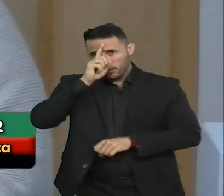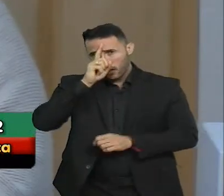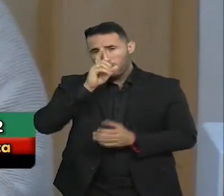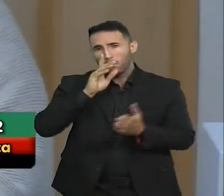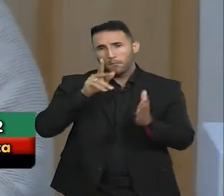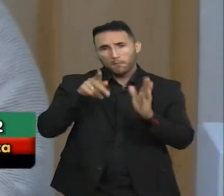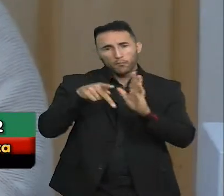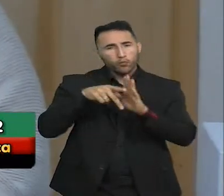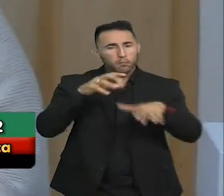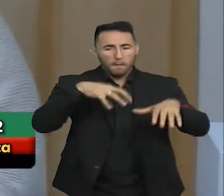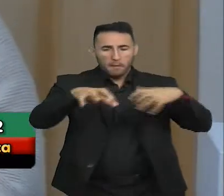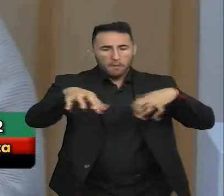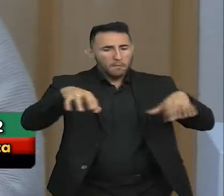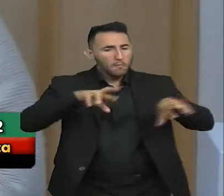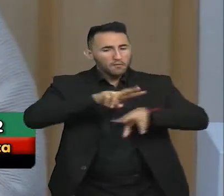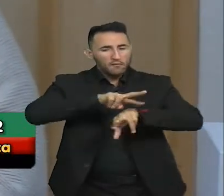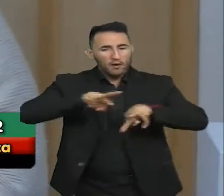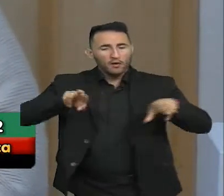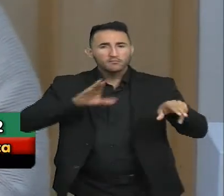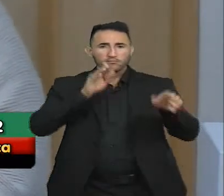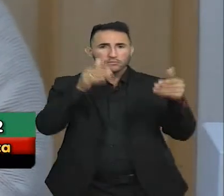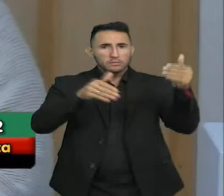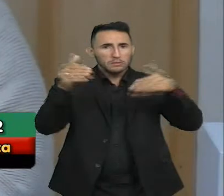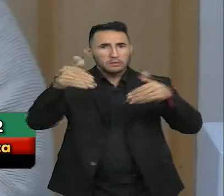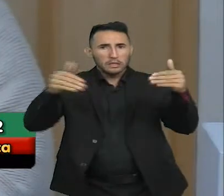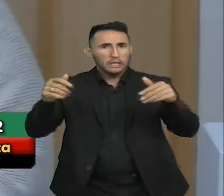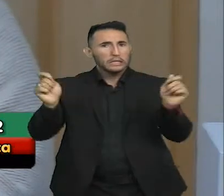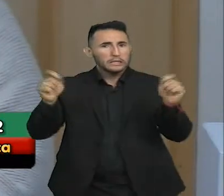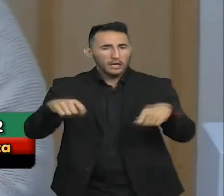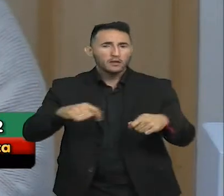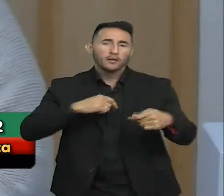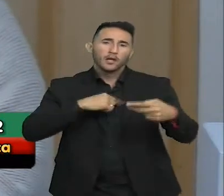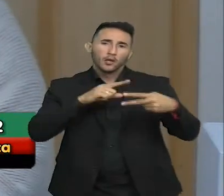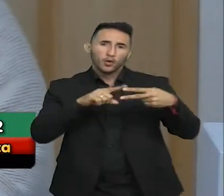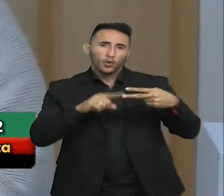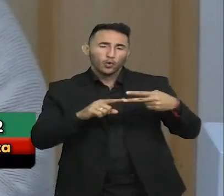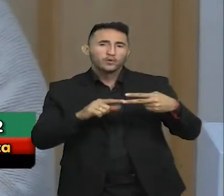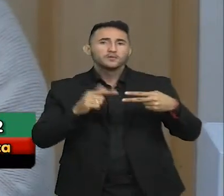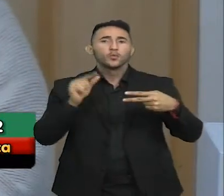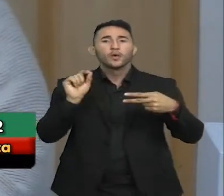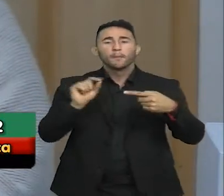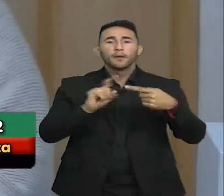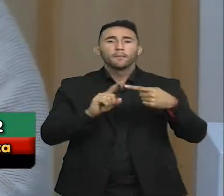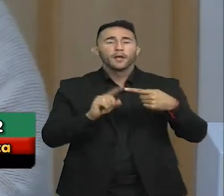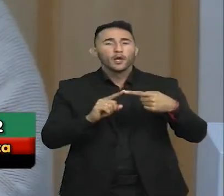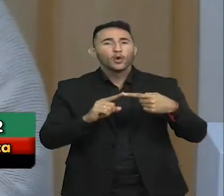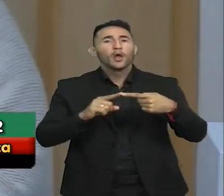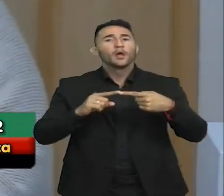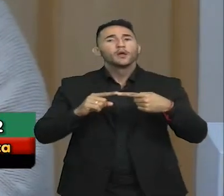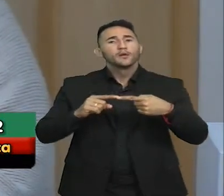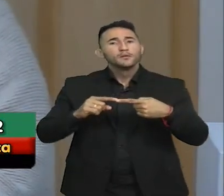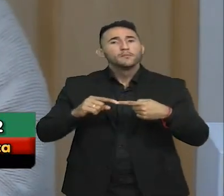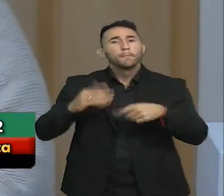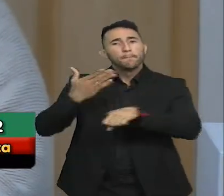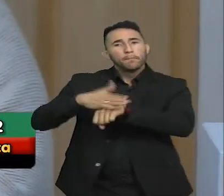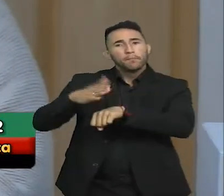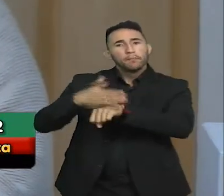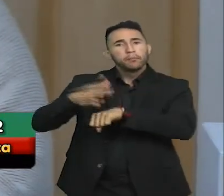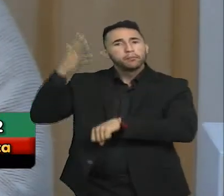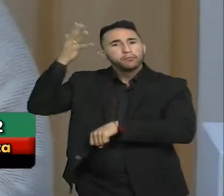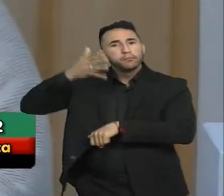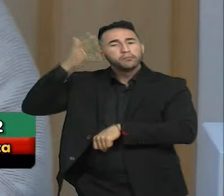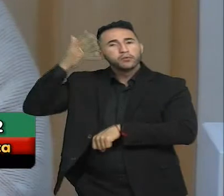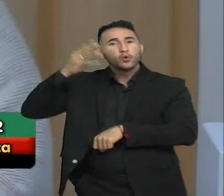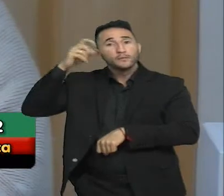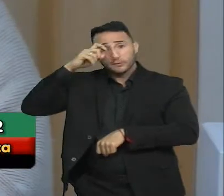todos os espaços. Então, nós temos a ideia de 2 trabalhos, um deles de sensibilização com os hospitais, público e